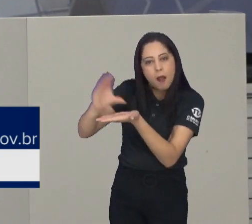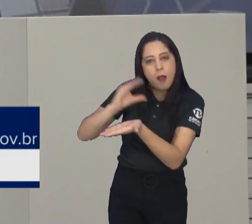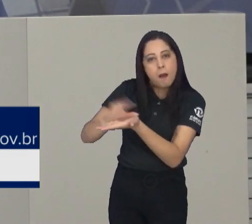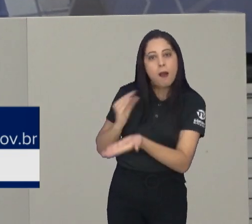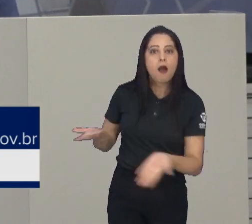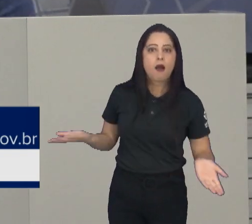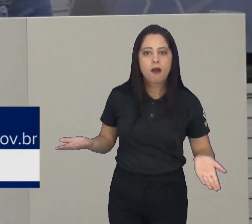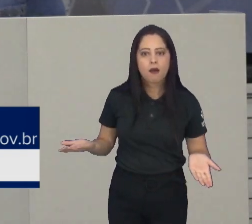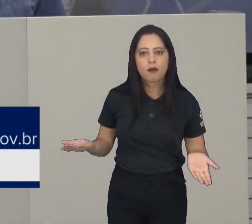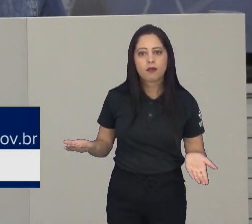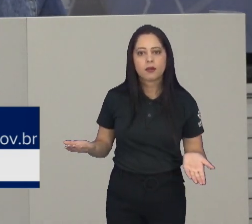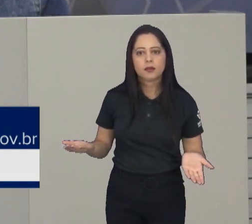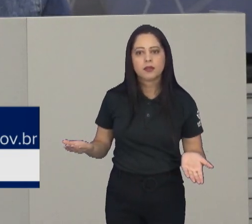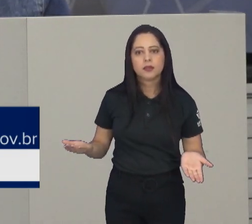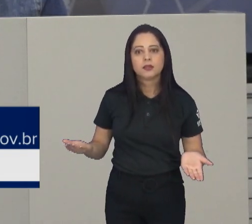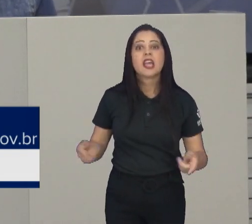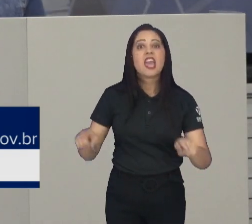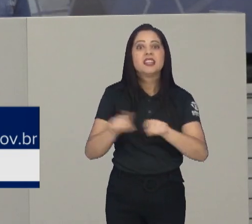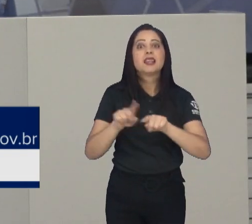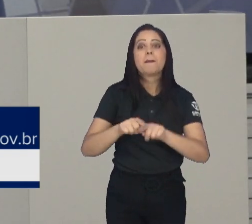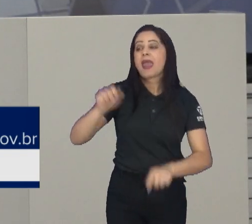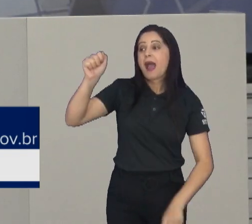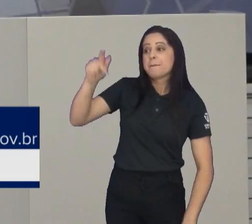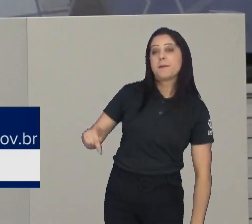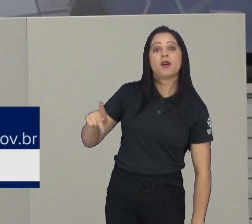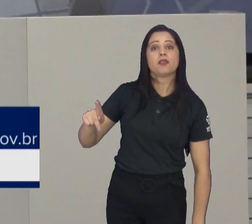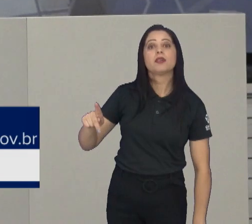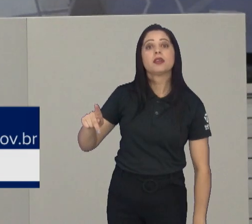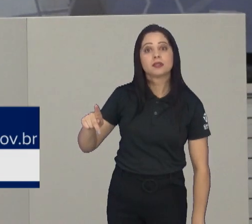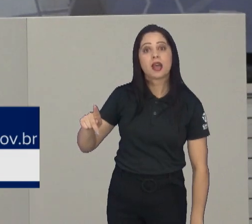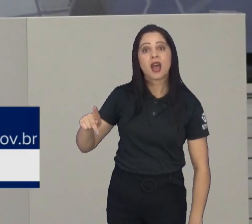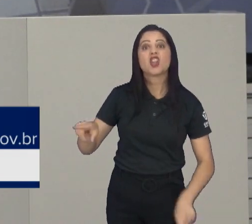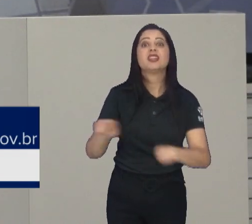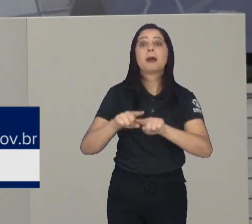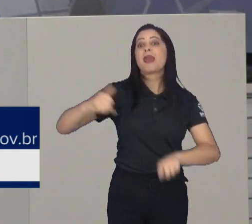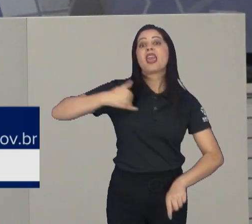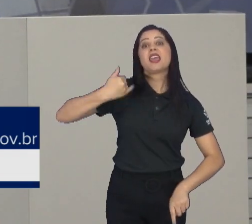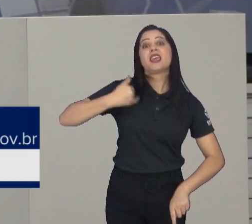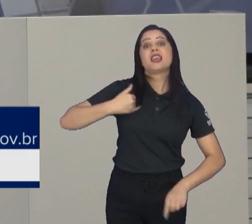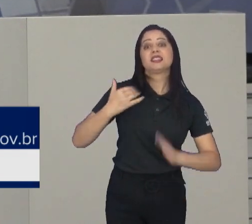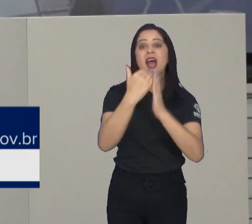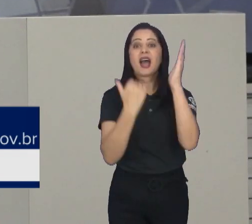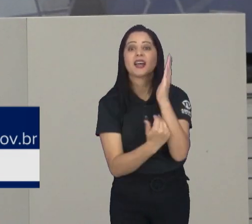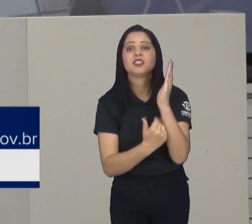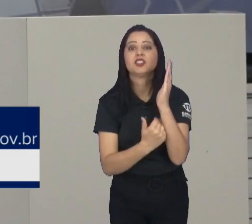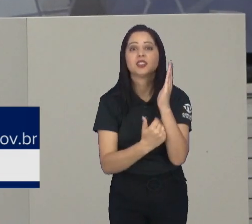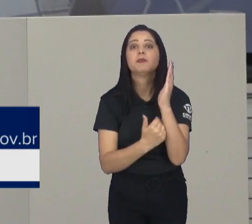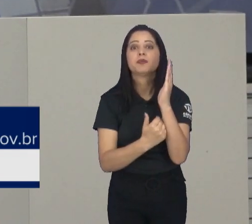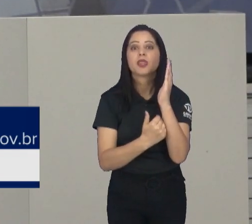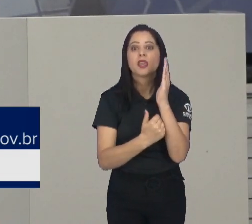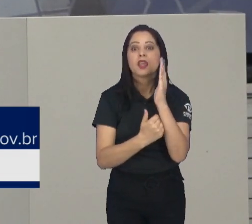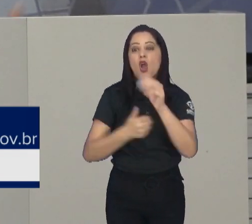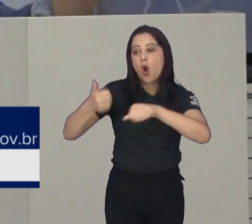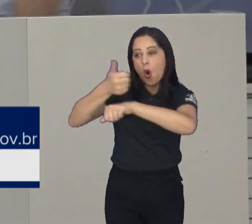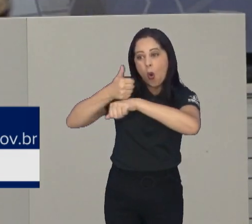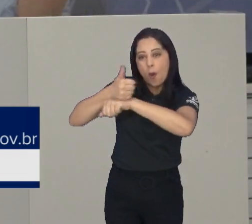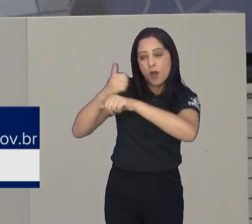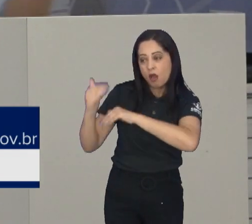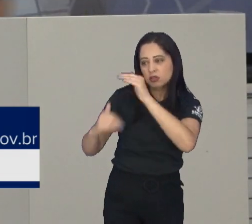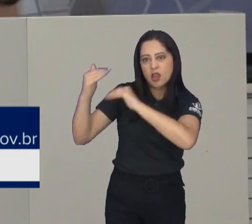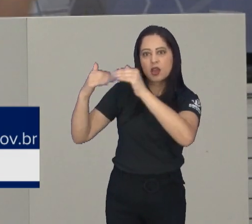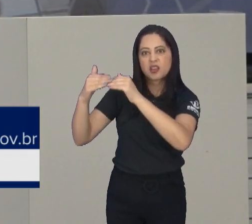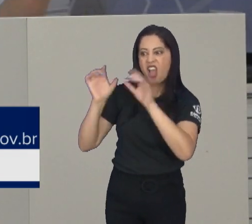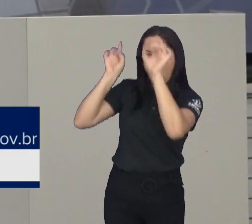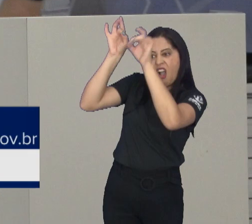sem vencimento, mexeu na previdência dos servidores na idade, jogou no lixo o plano de carreira dos professores e